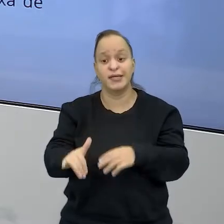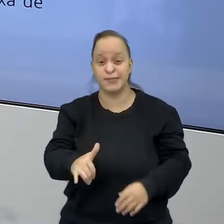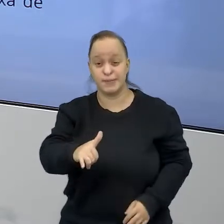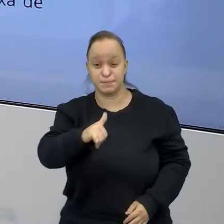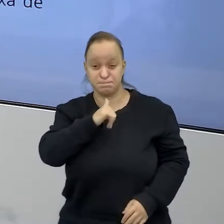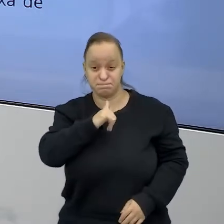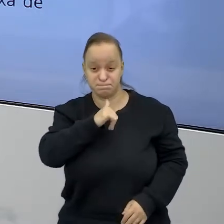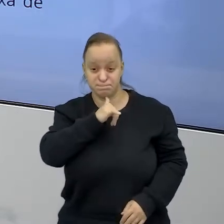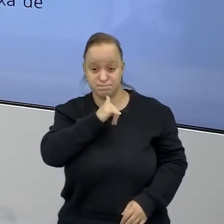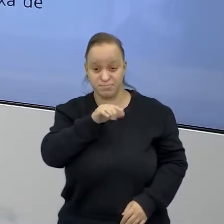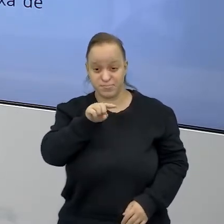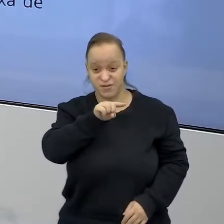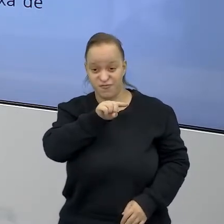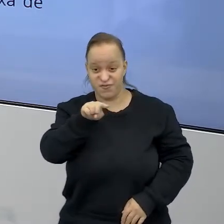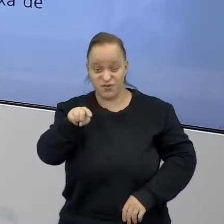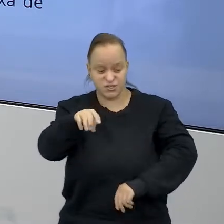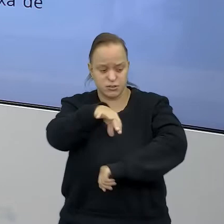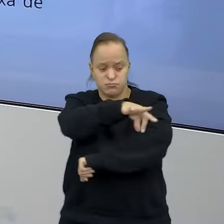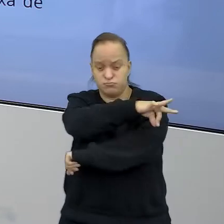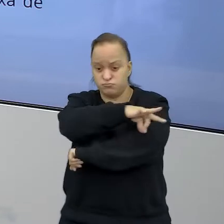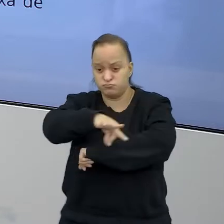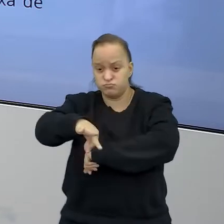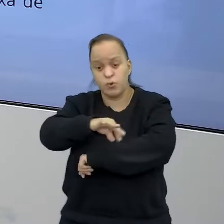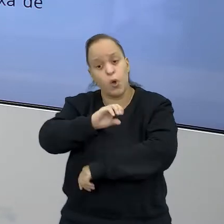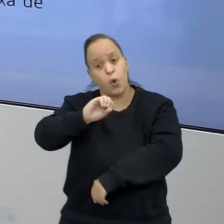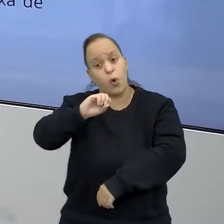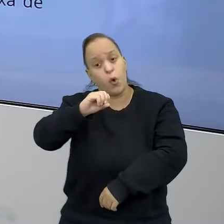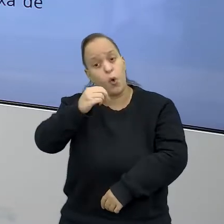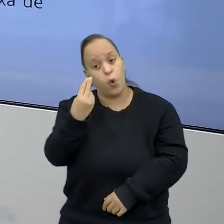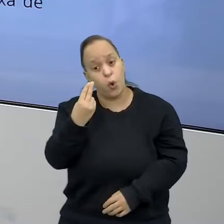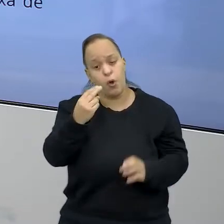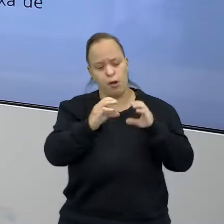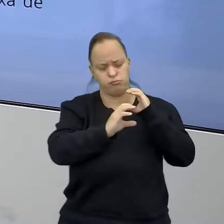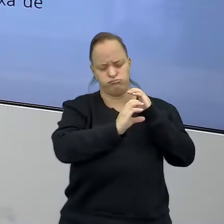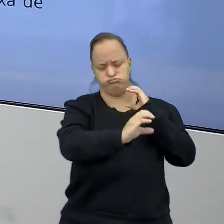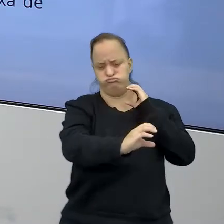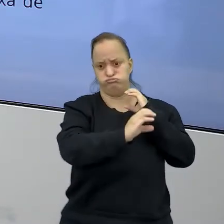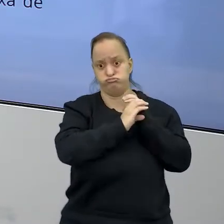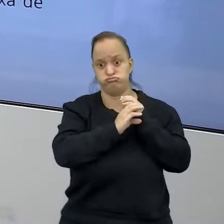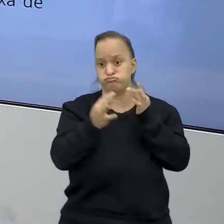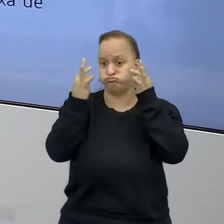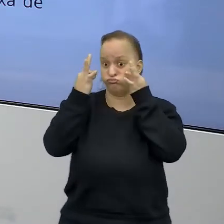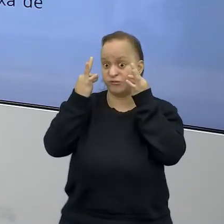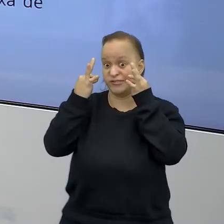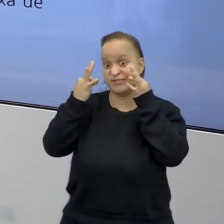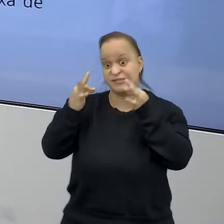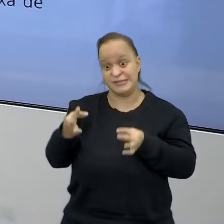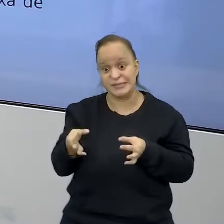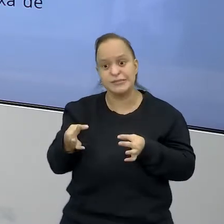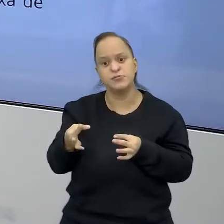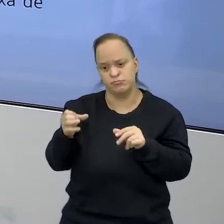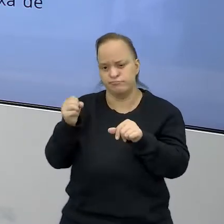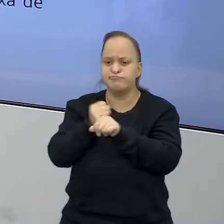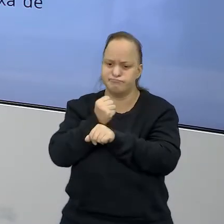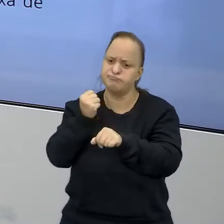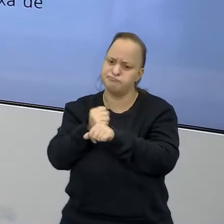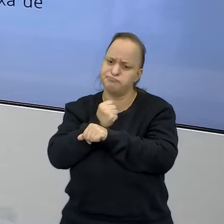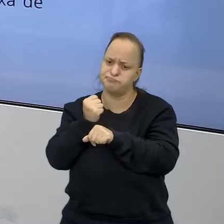ser arquiteto ou engenheiro, tá? Você fique atento, e que mexe com construção,